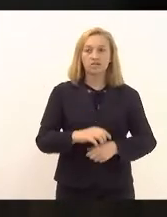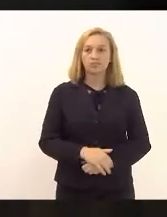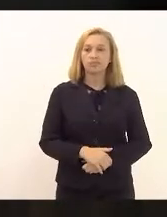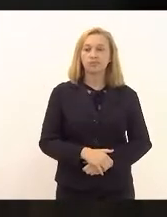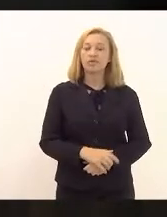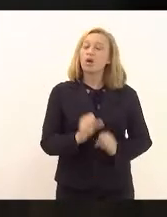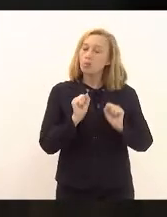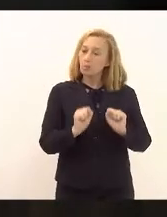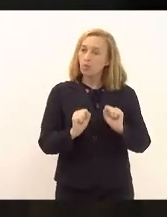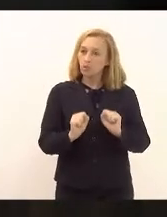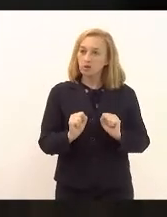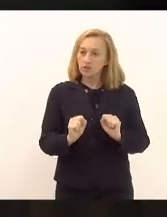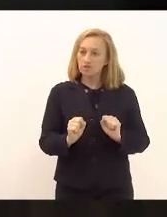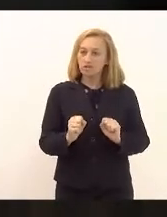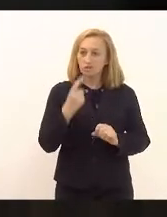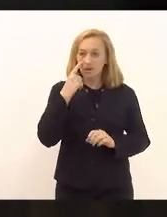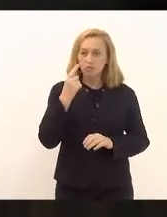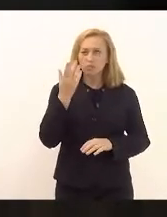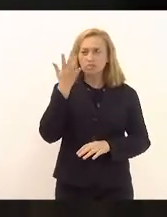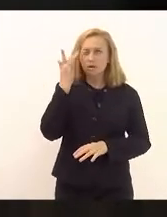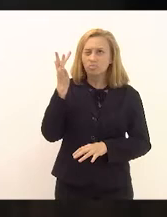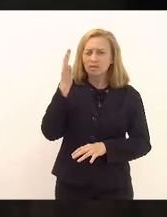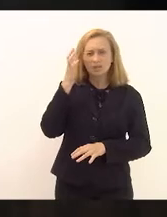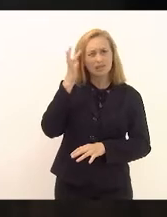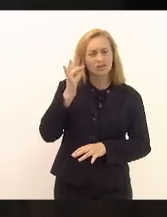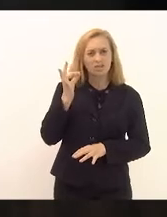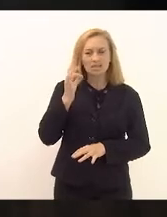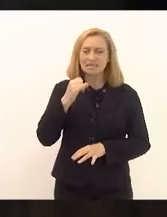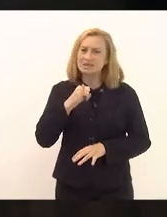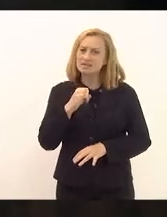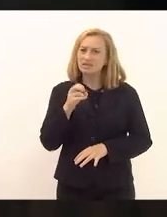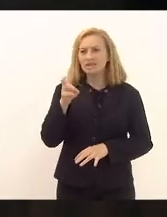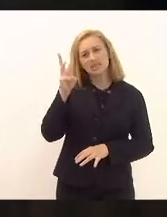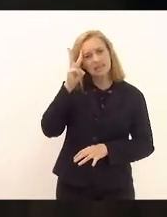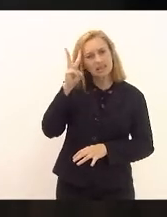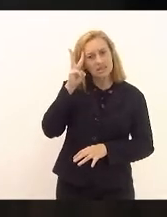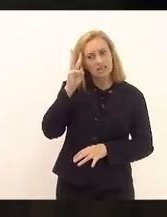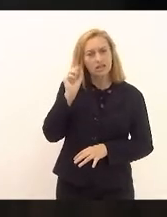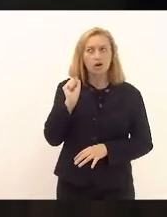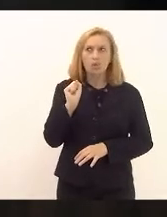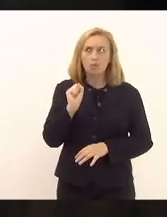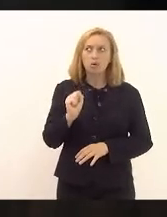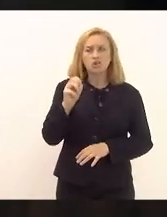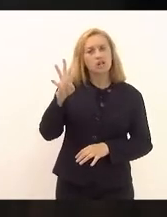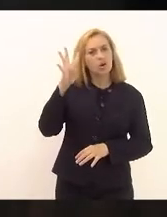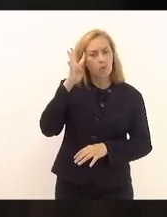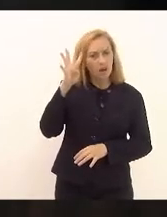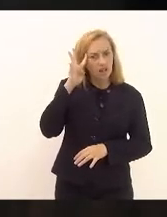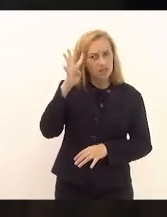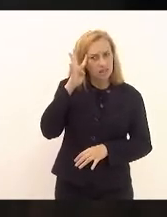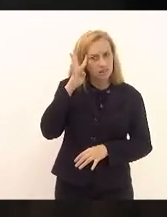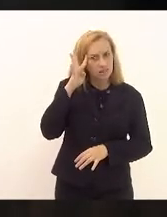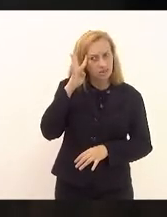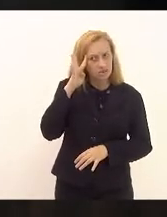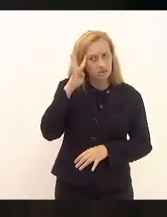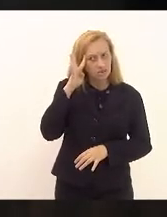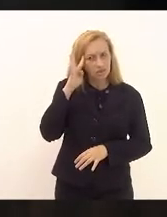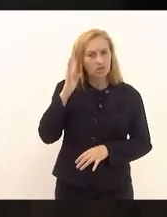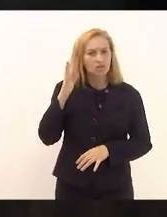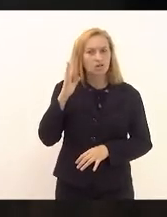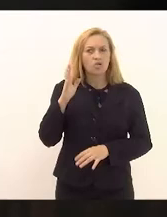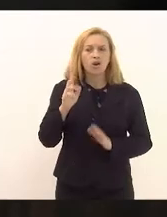para que a gente possa enfrentar. Só não sei se vai ser terça mesmo. Se fizermos quarta, o veto virá na quarta. Os vetos virão na